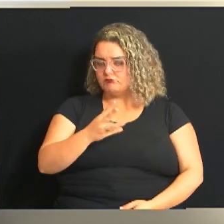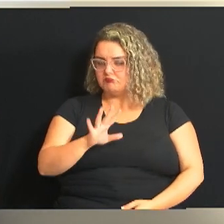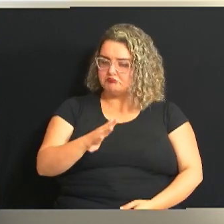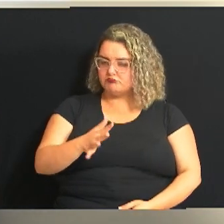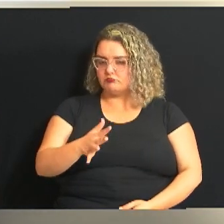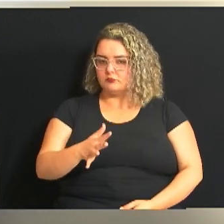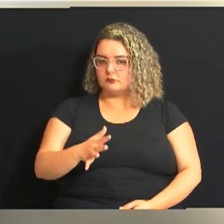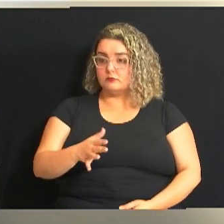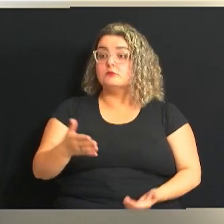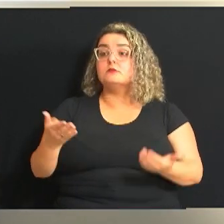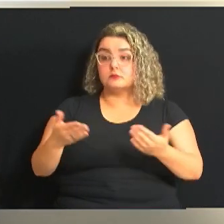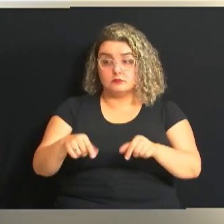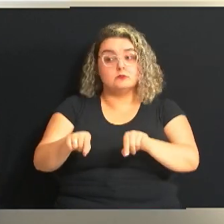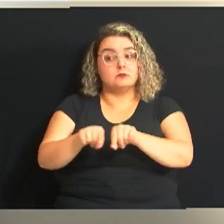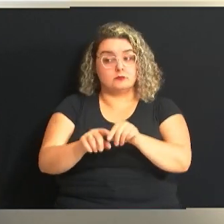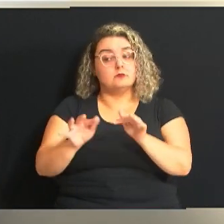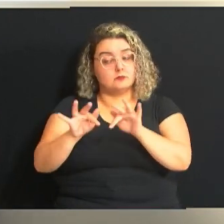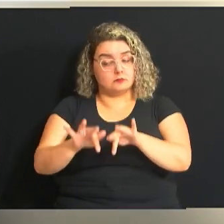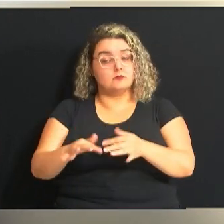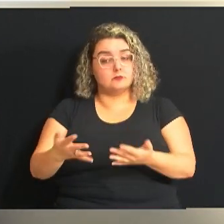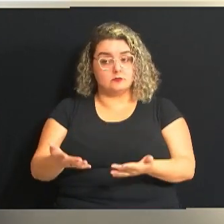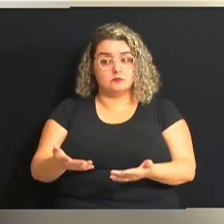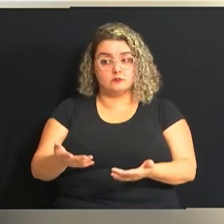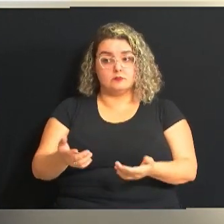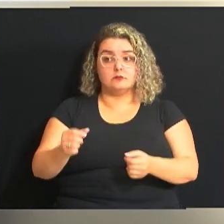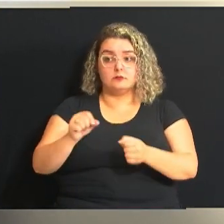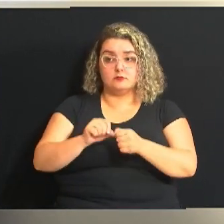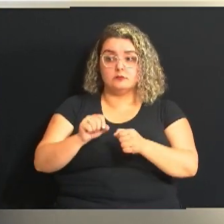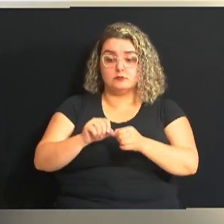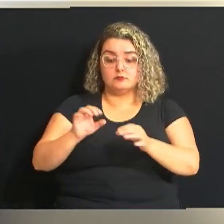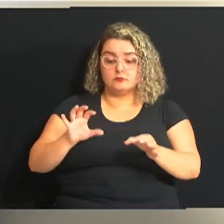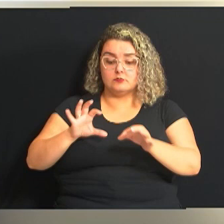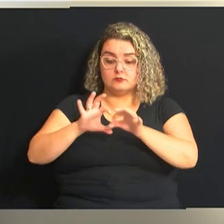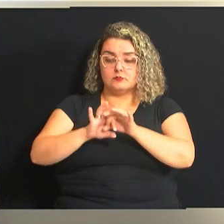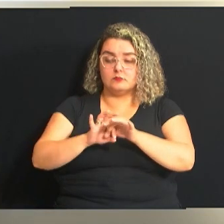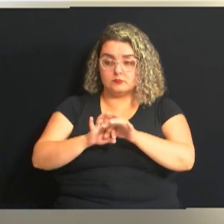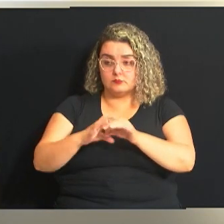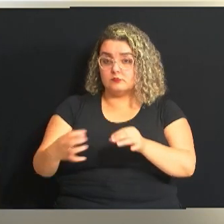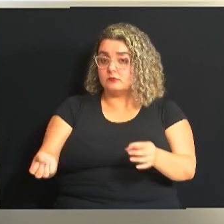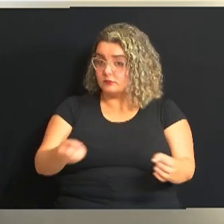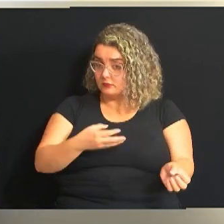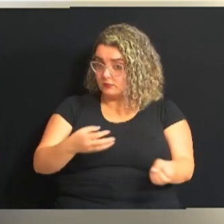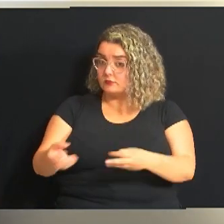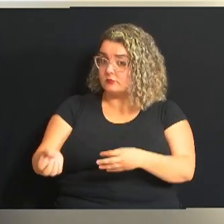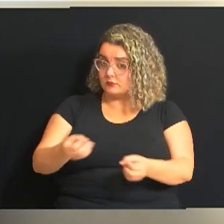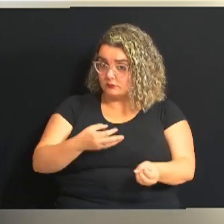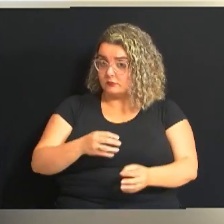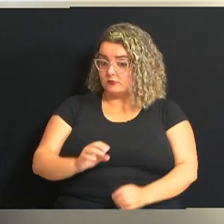hoje também, no finalzinho, a gente vai fazer um gancho atualizando aí os últimos